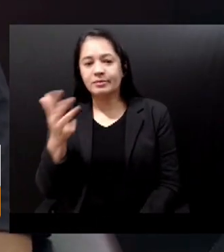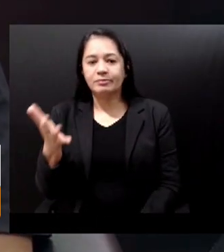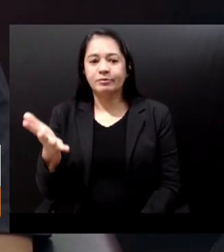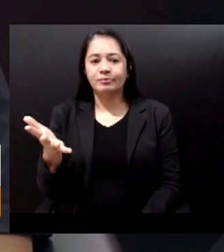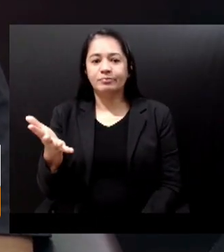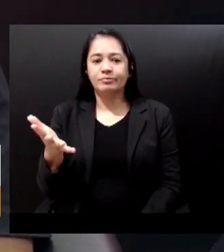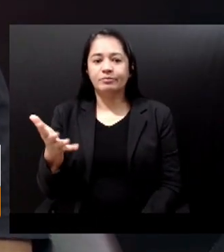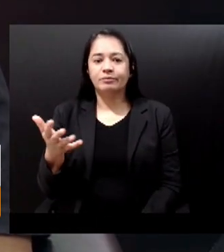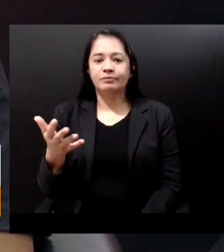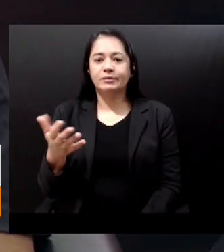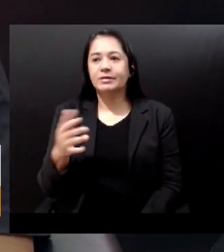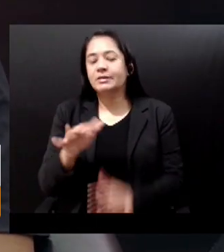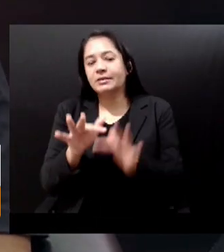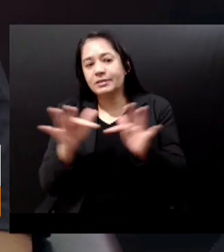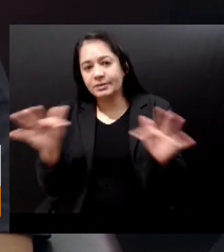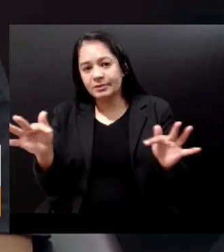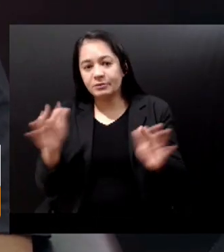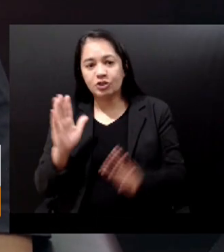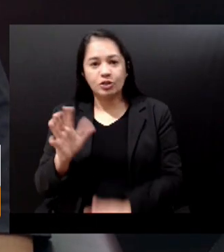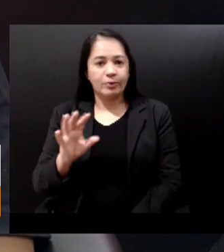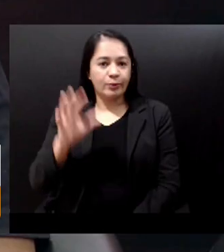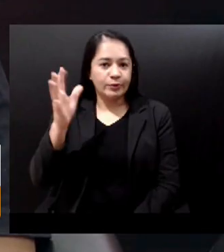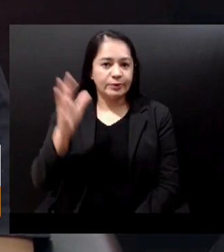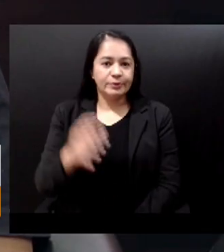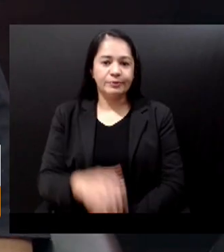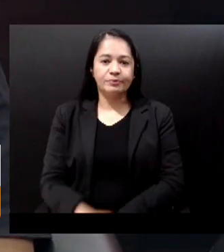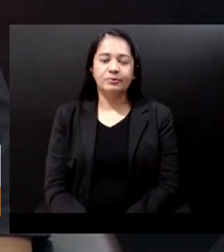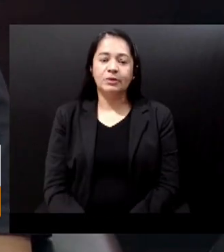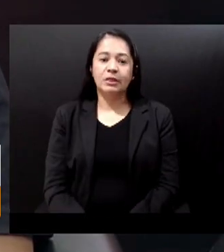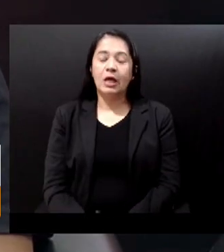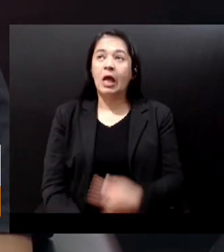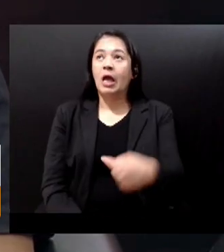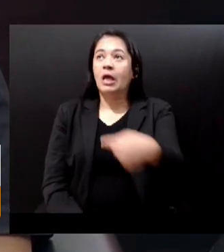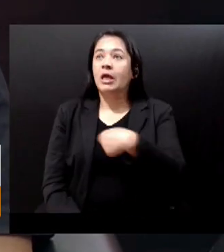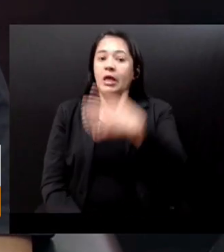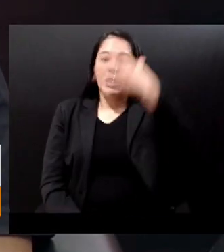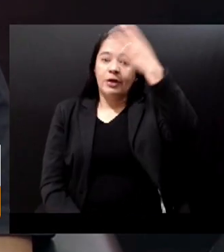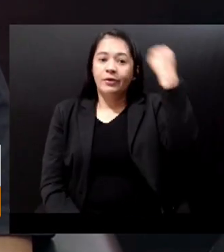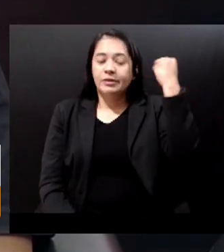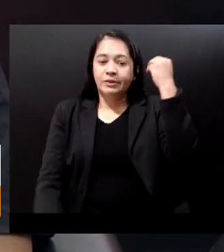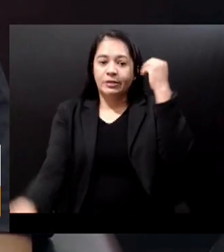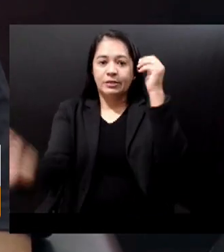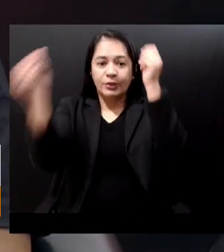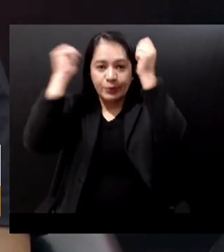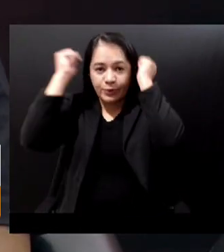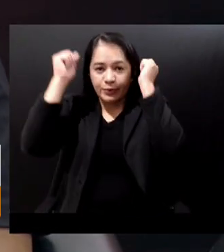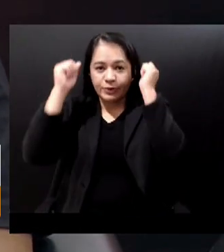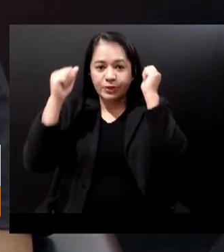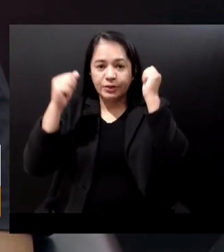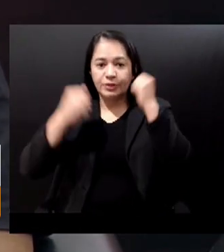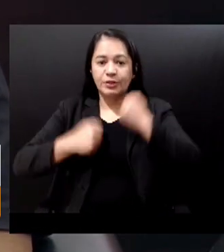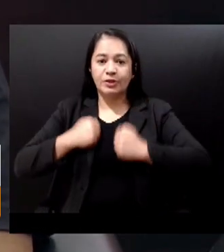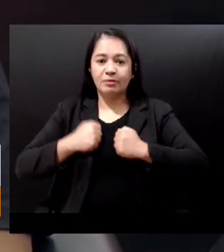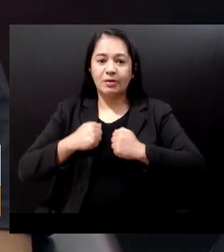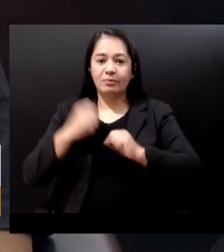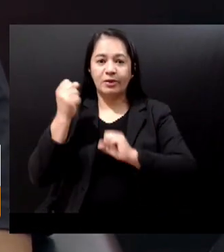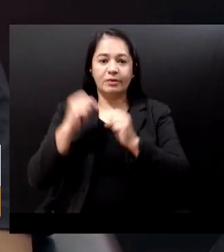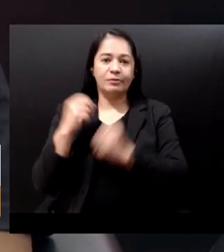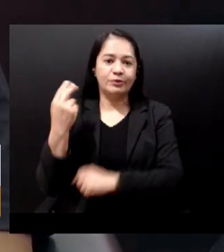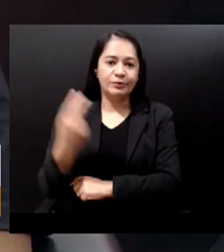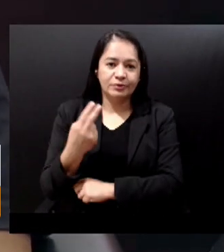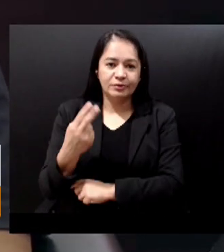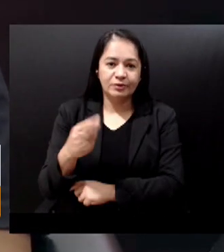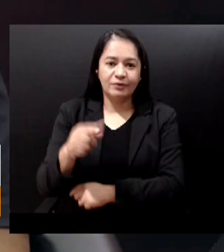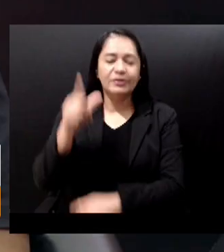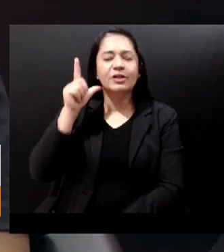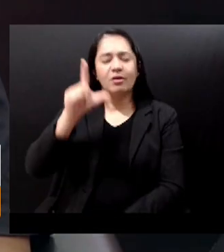isso já aconteceu diversas vezes. "Ah, esqueci o meu shampoo hoje, então não vou poder tomar banho na academia". Você consegue dar um jeito.